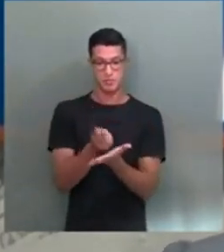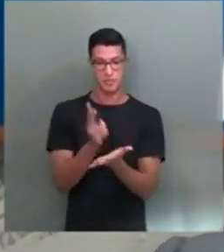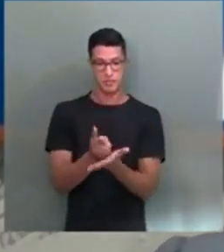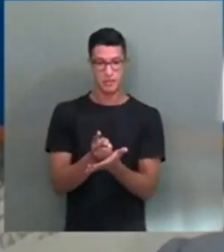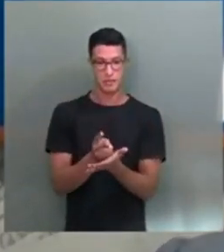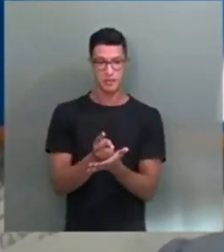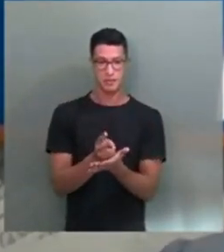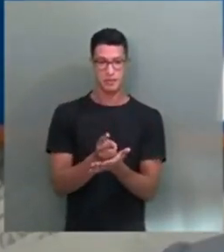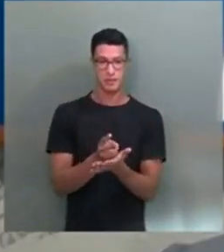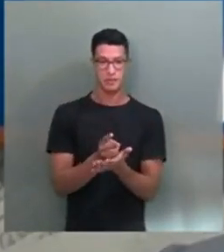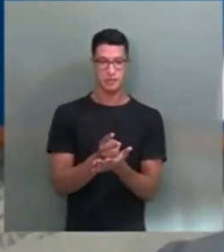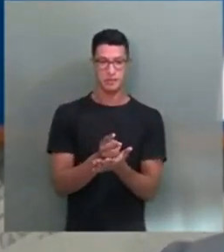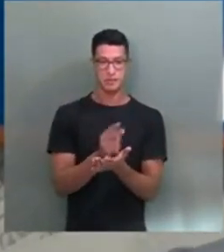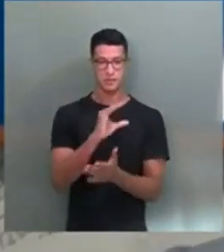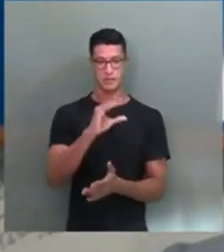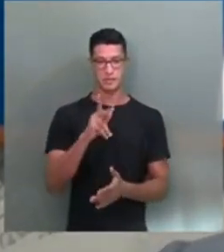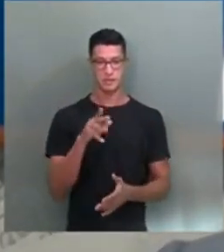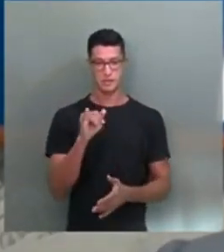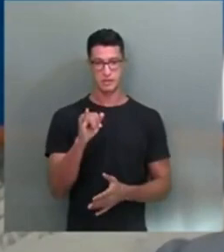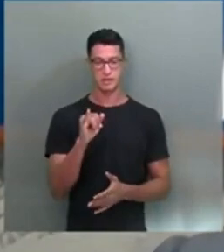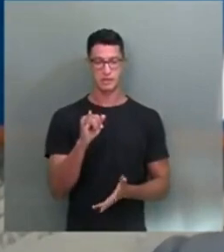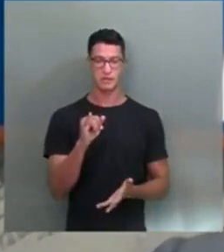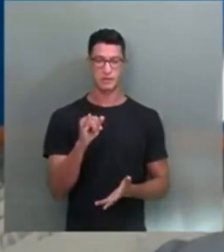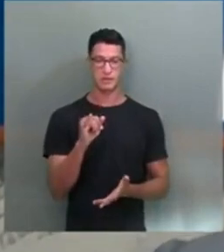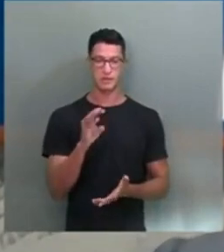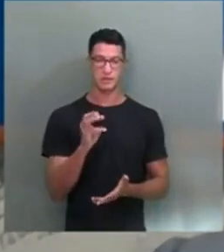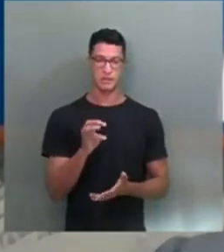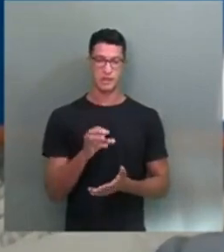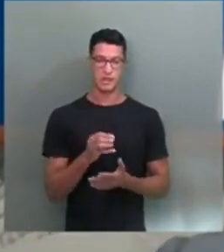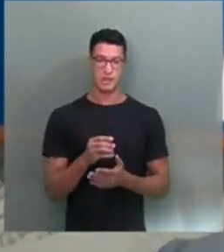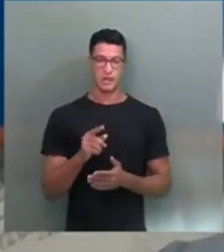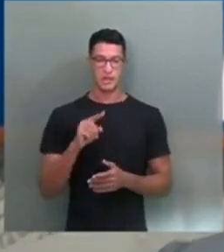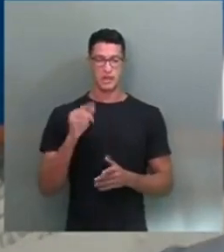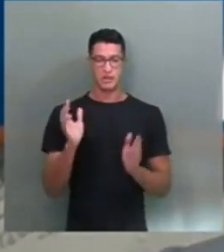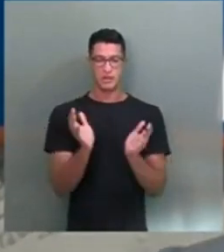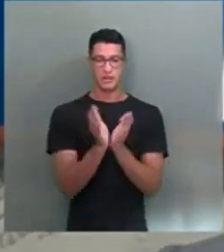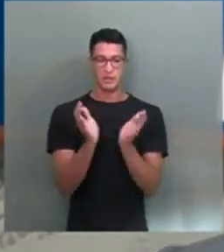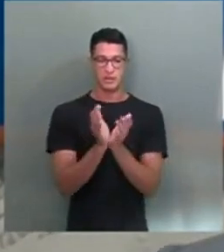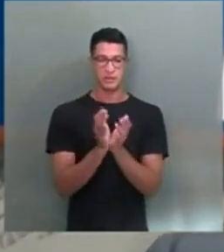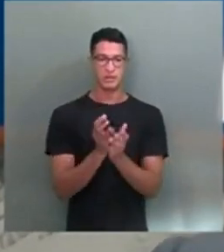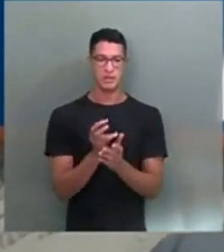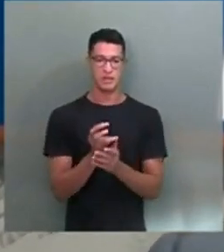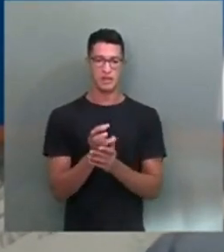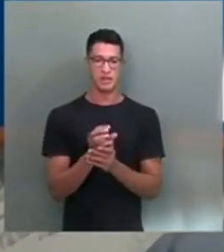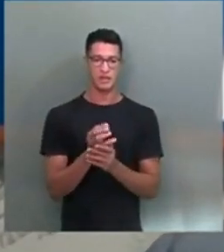as CPIs, as comissões